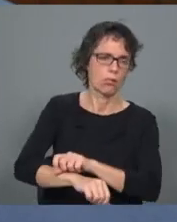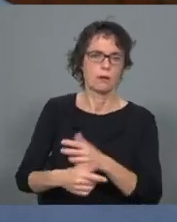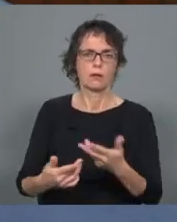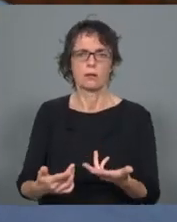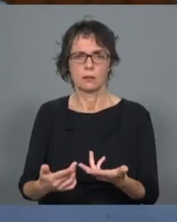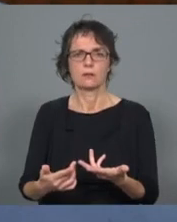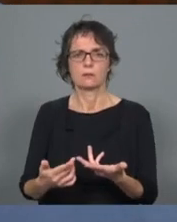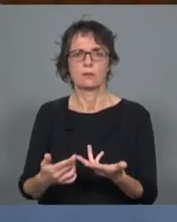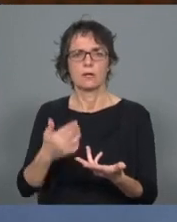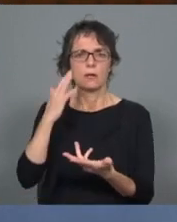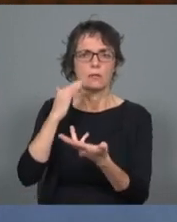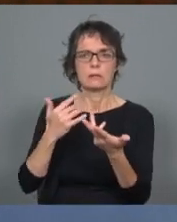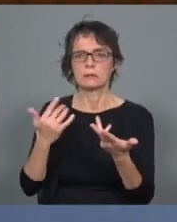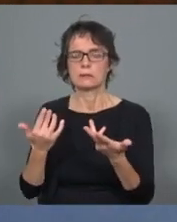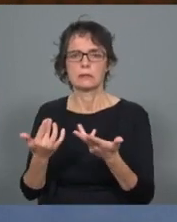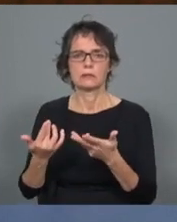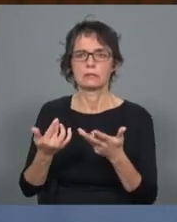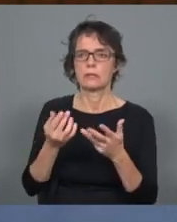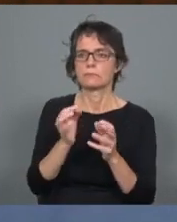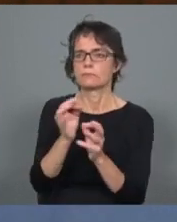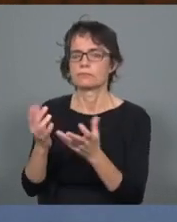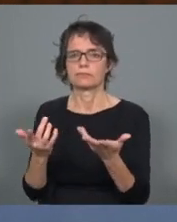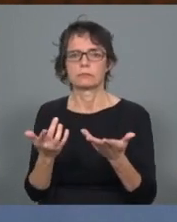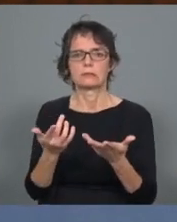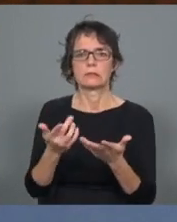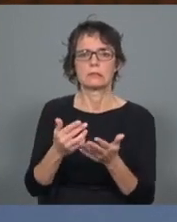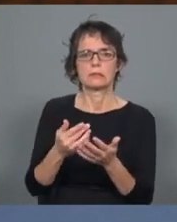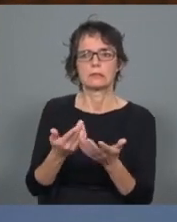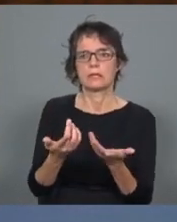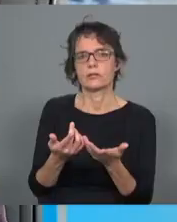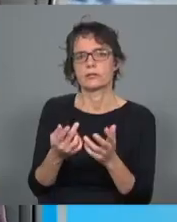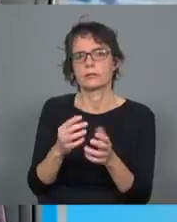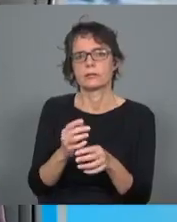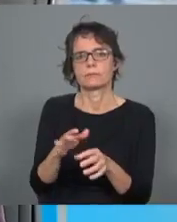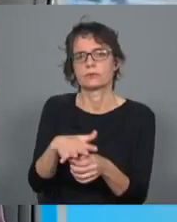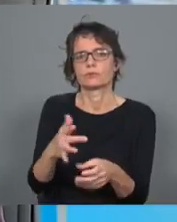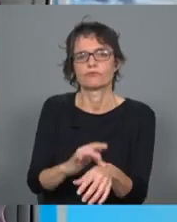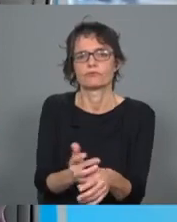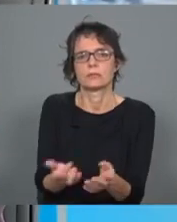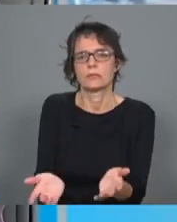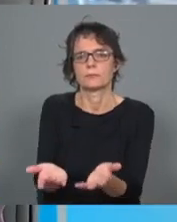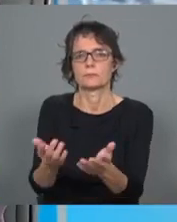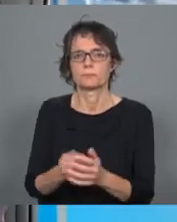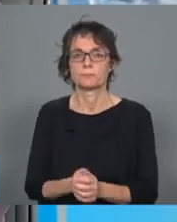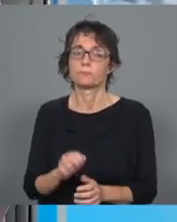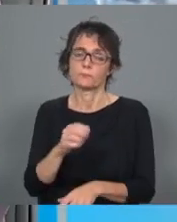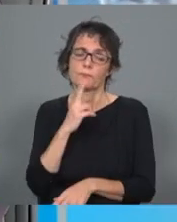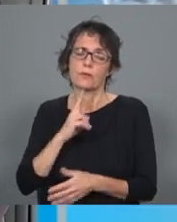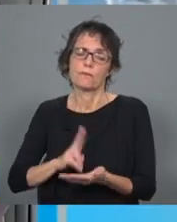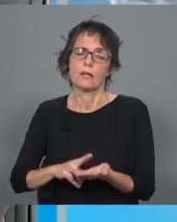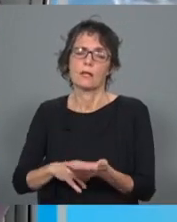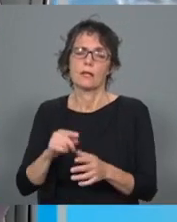para chegar a estas situações de fragilidade. É verdade, é verdade. Esta situação é sempre uma situação que nos convoca